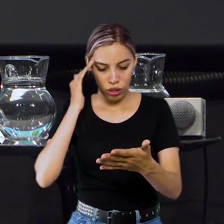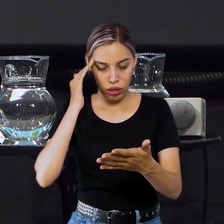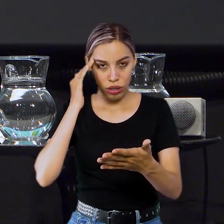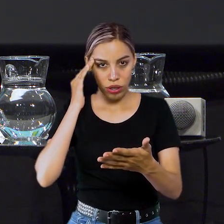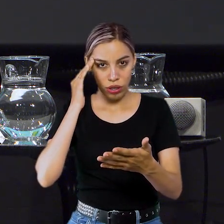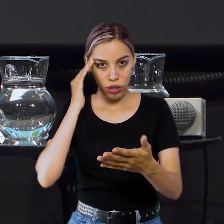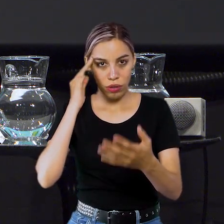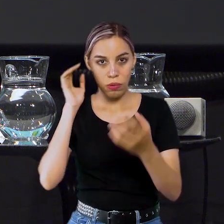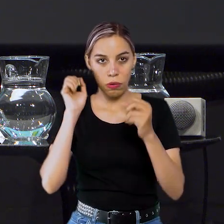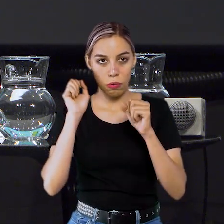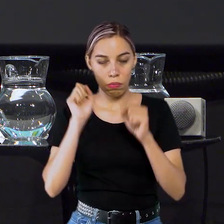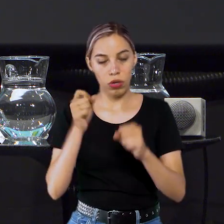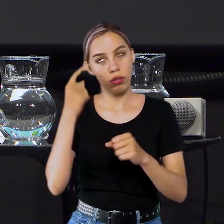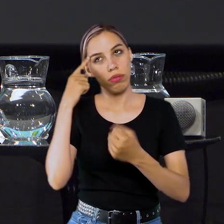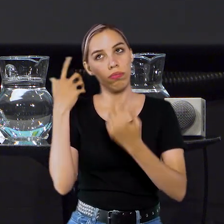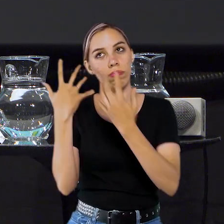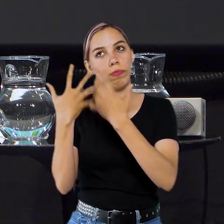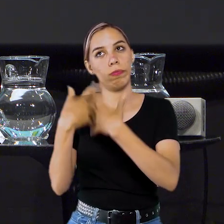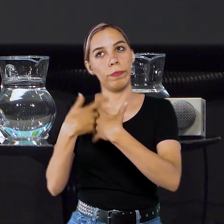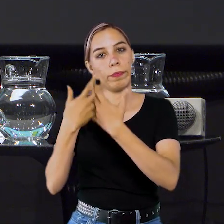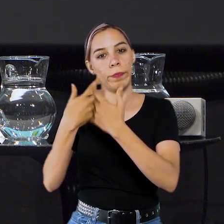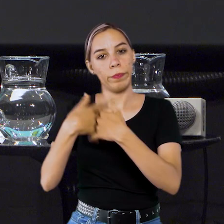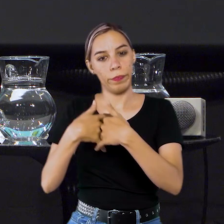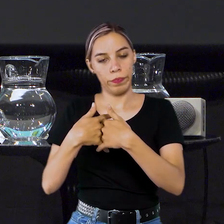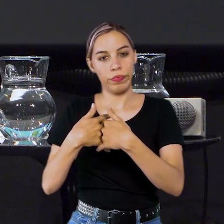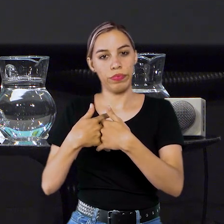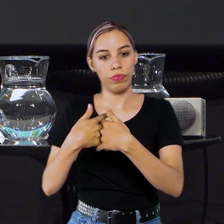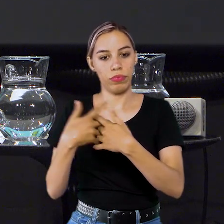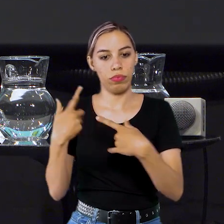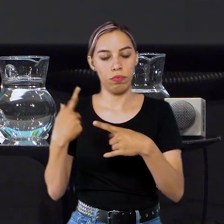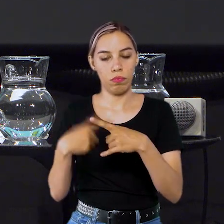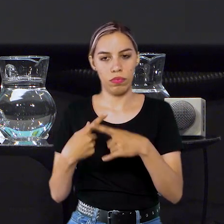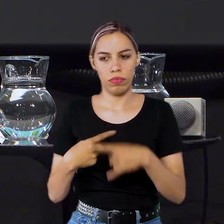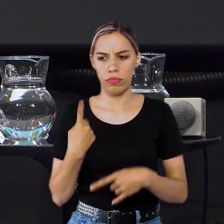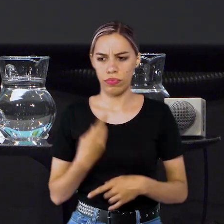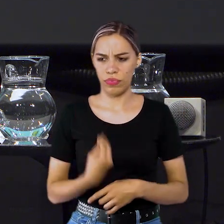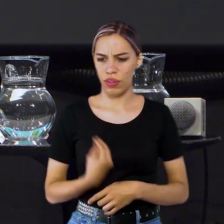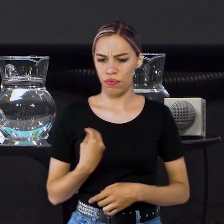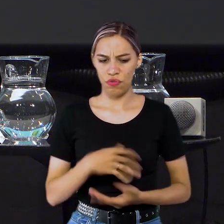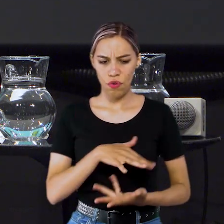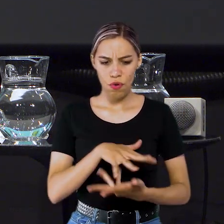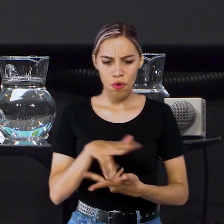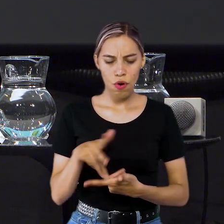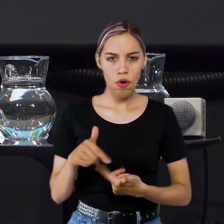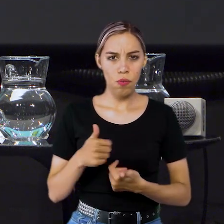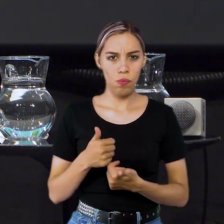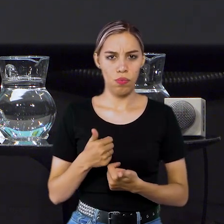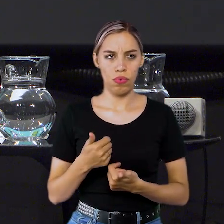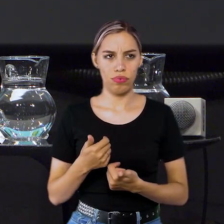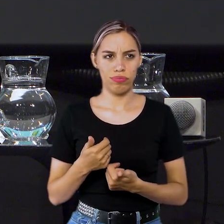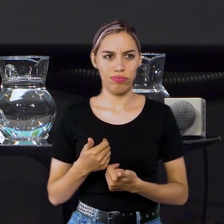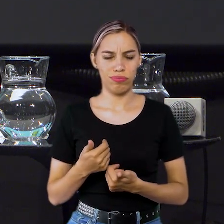realmente, até mesmo para reflexão, né? Porque a gente vive nesse mundo hoje totalmente